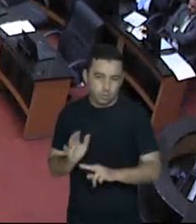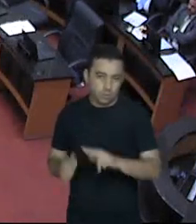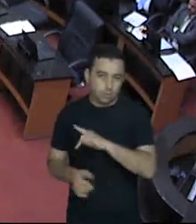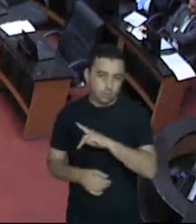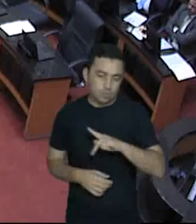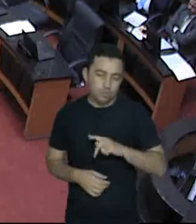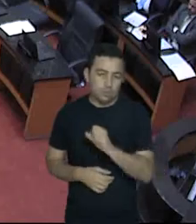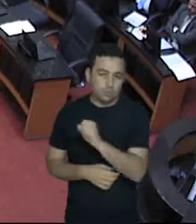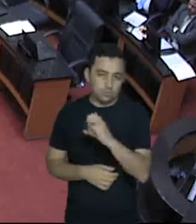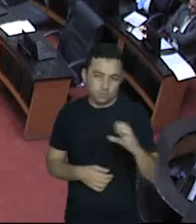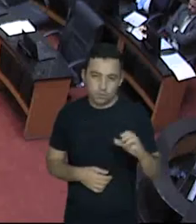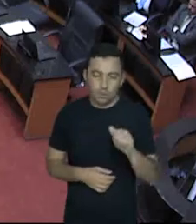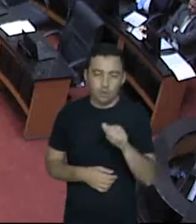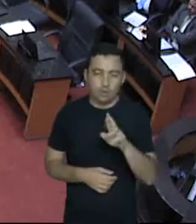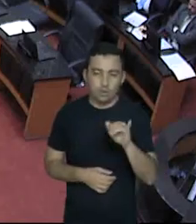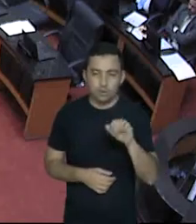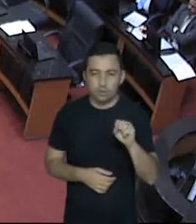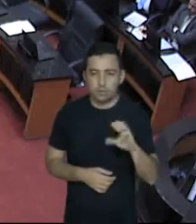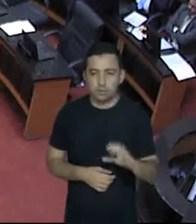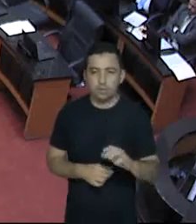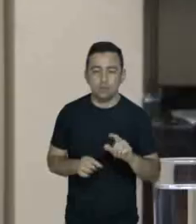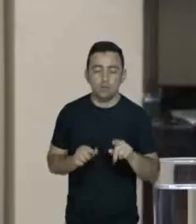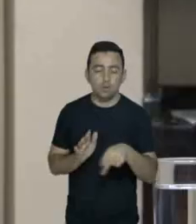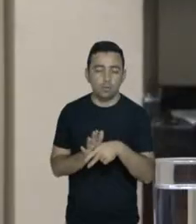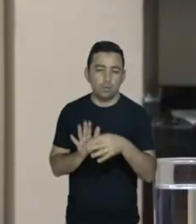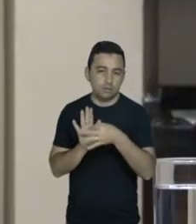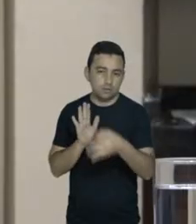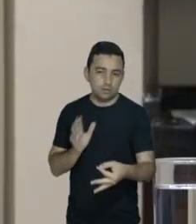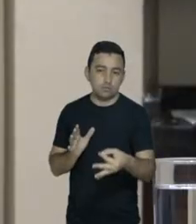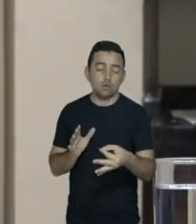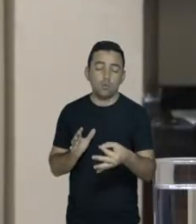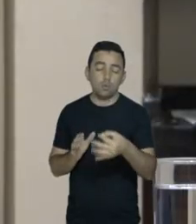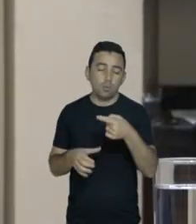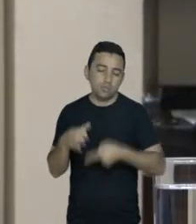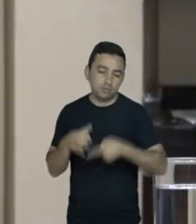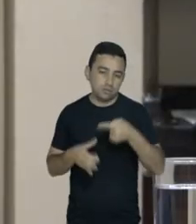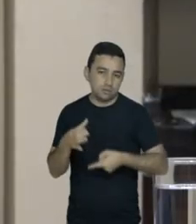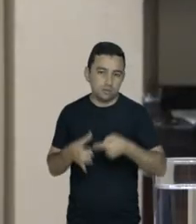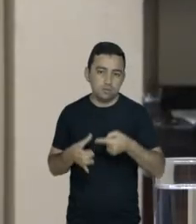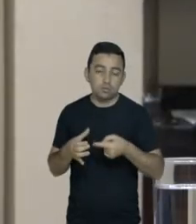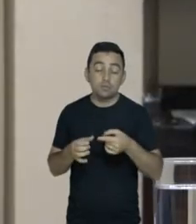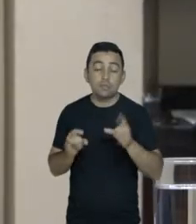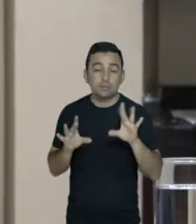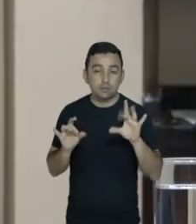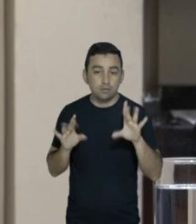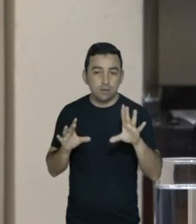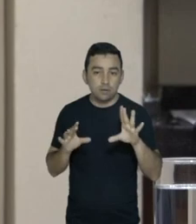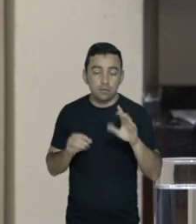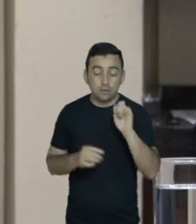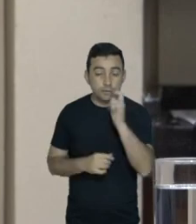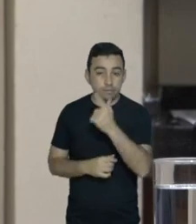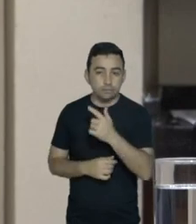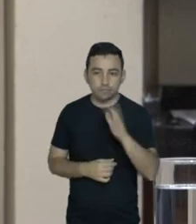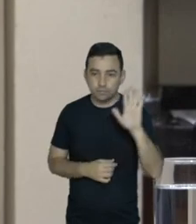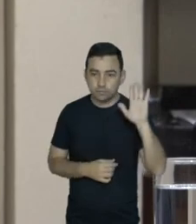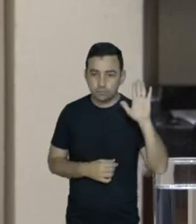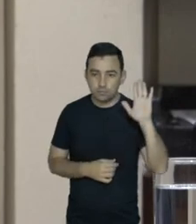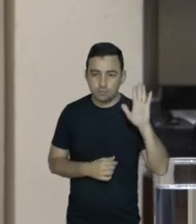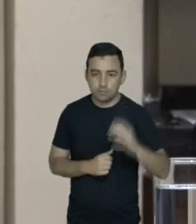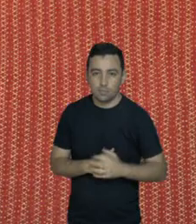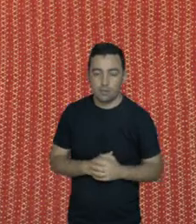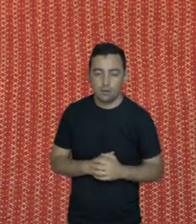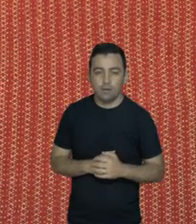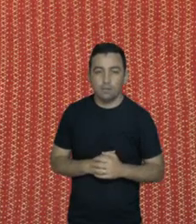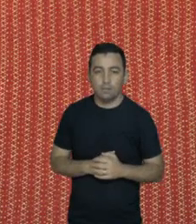Santa Catarina, ARESC. Parecer favorável da comissão especial. Relator, deputado Antídio Lunelli. Pela ordem, com a palavra, deputado Fernando Krenning.